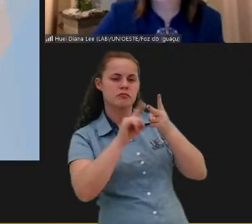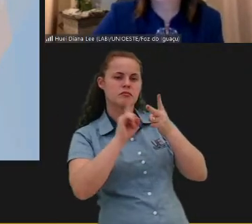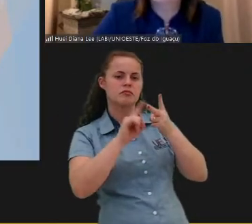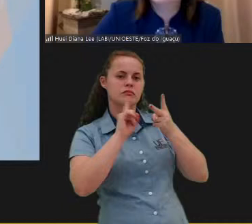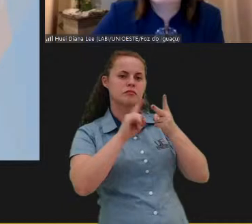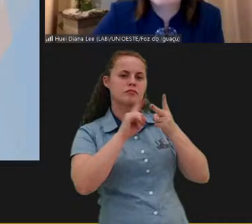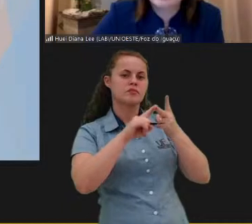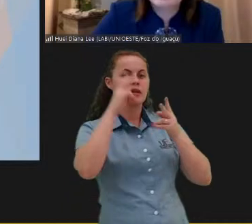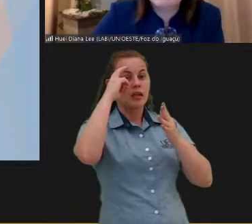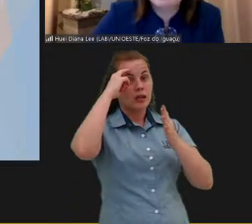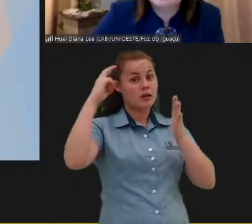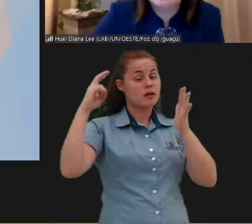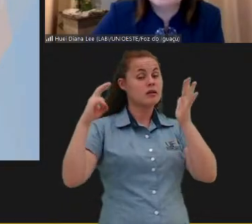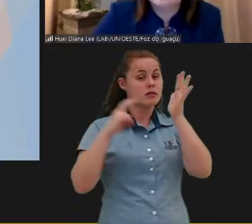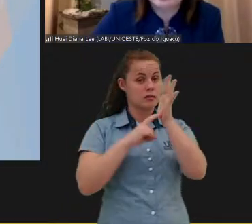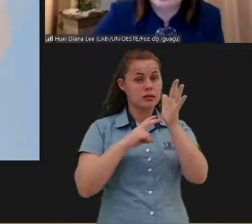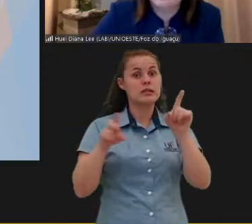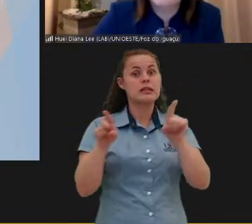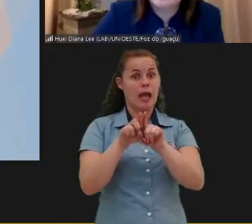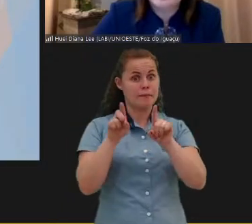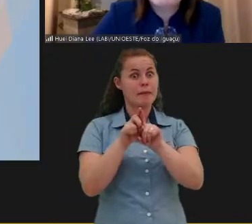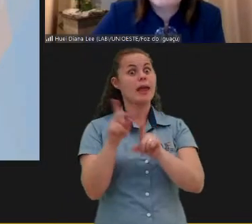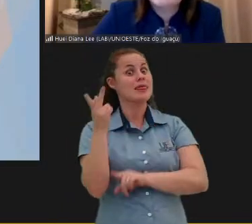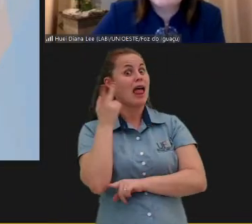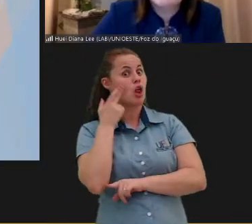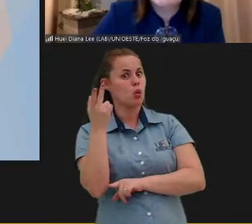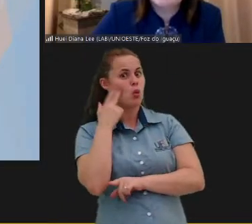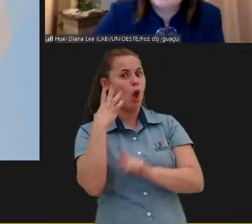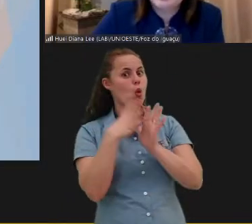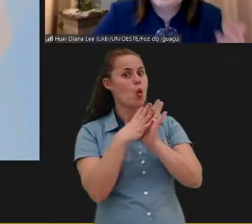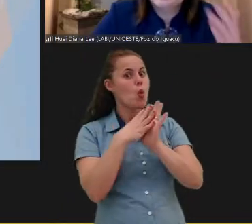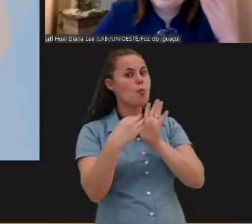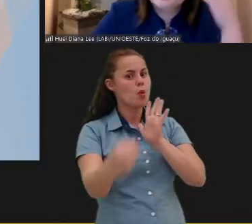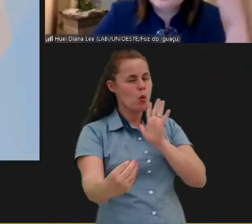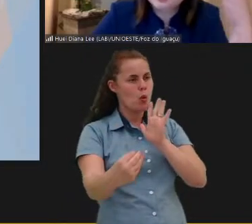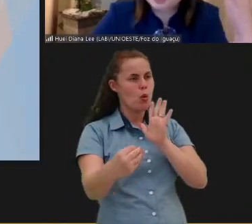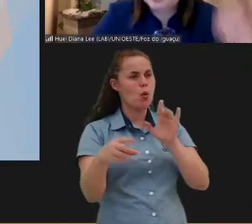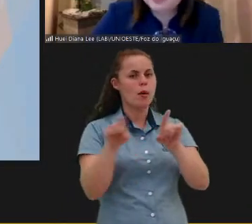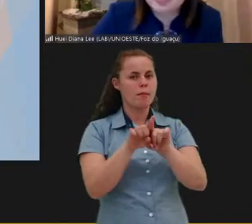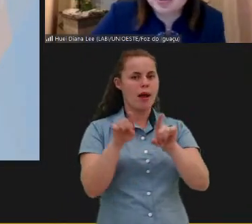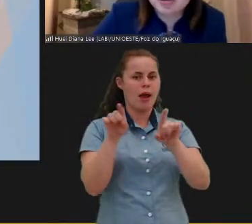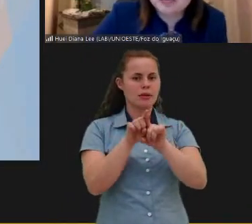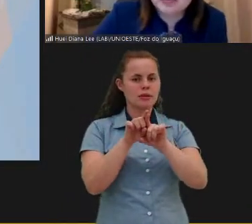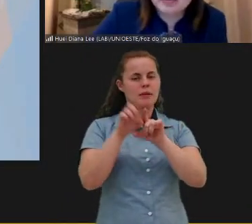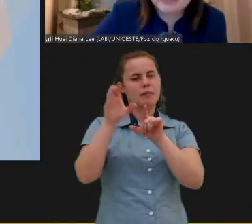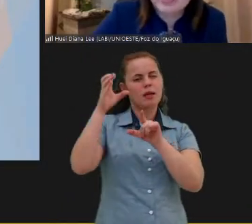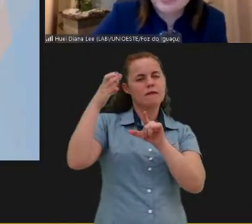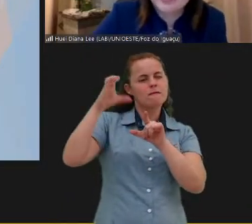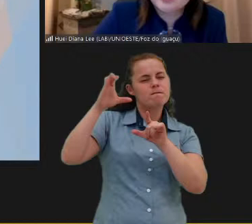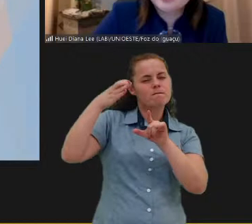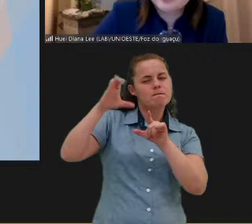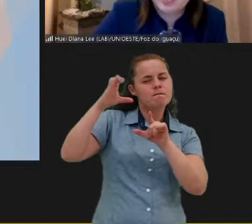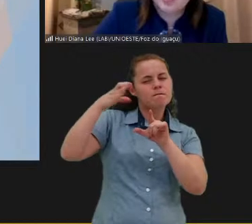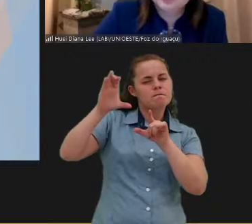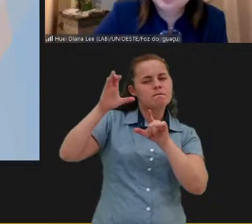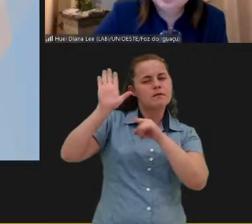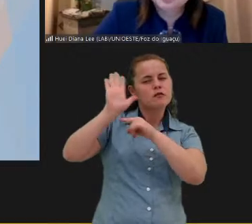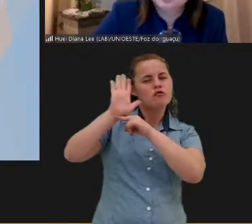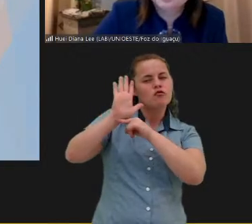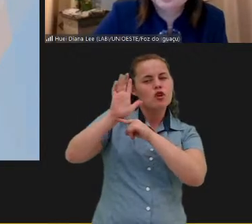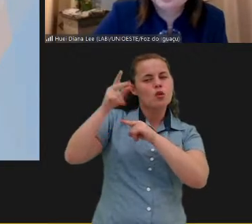inteligência artificial, que também veio da natural, mas é aquela que é meio da ficção científica que a gente vê, que ela se